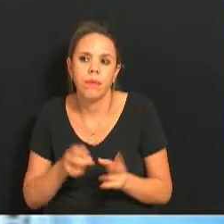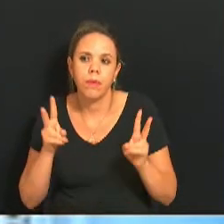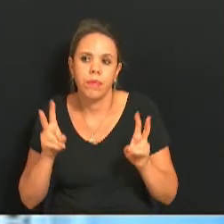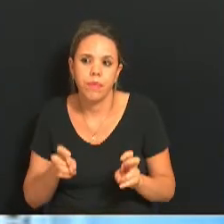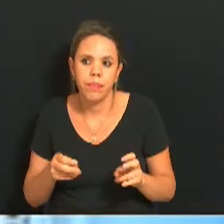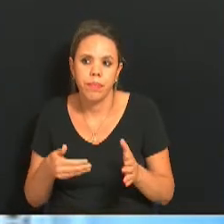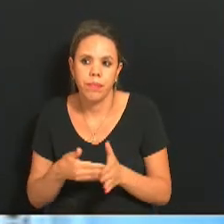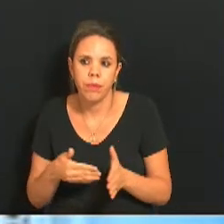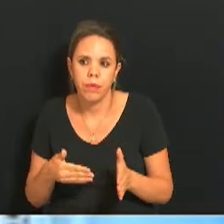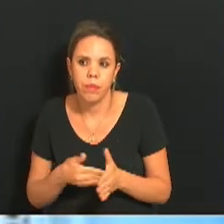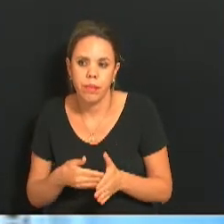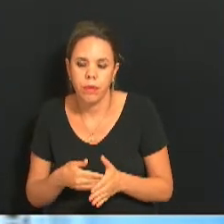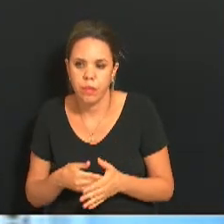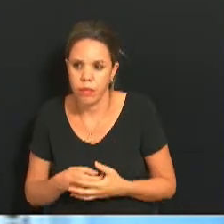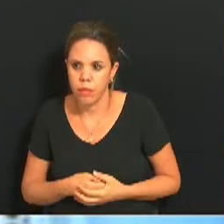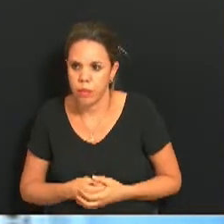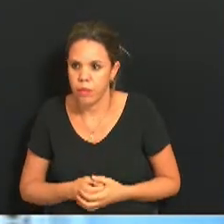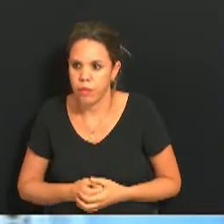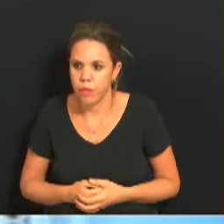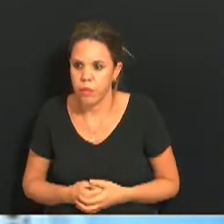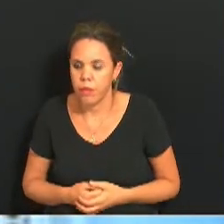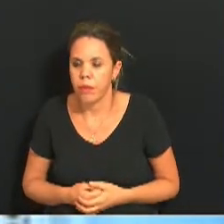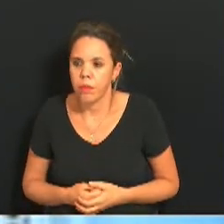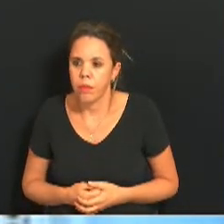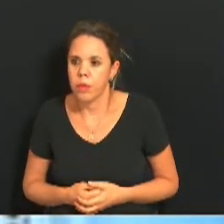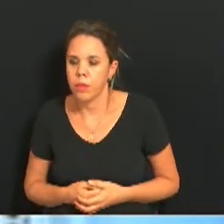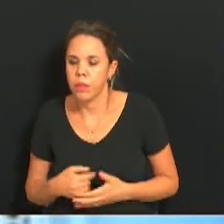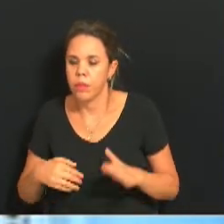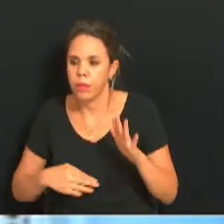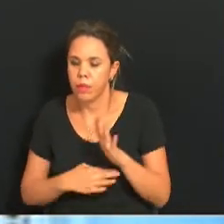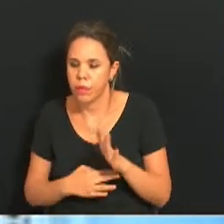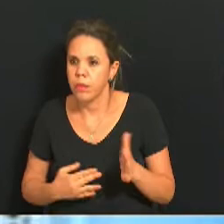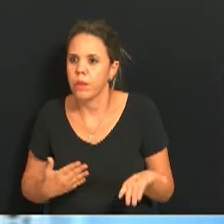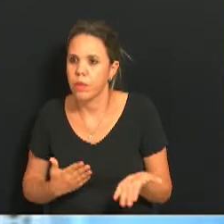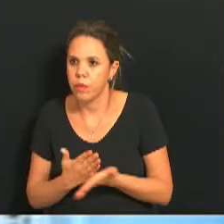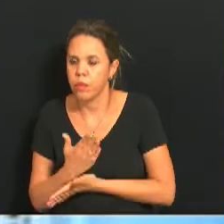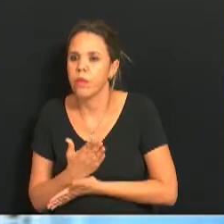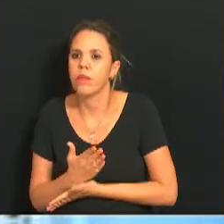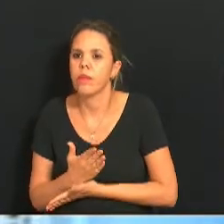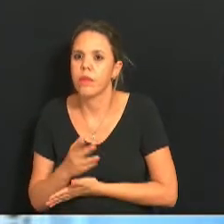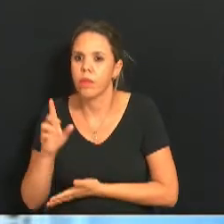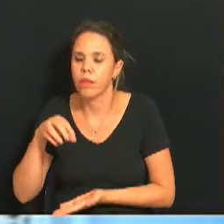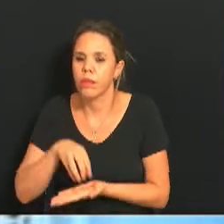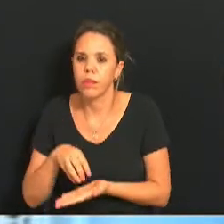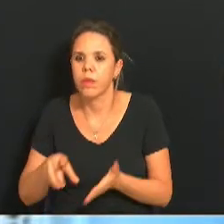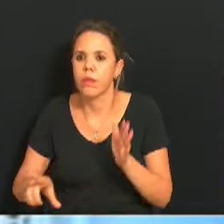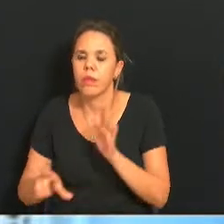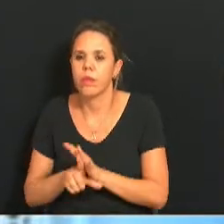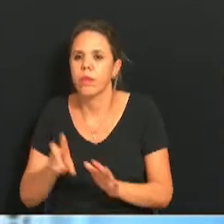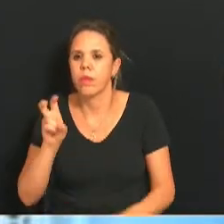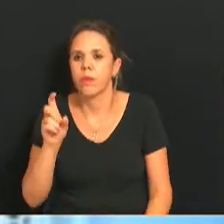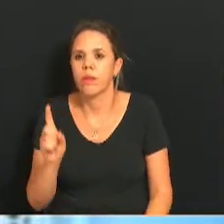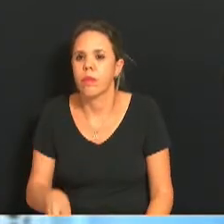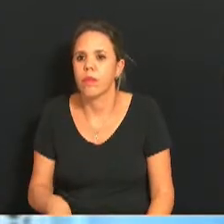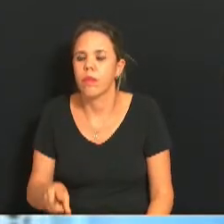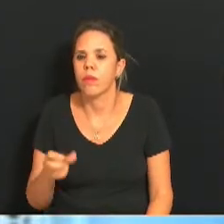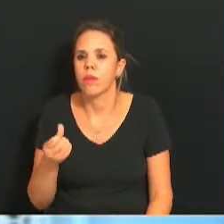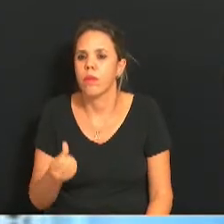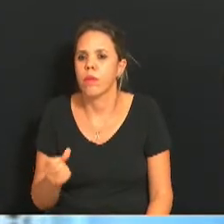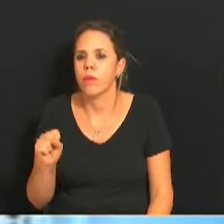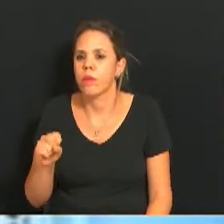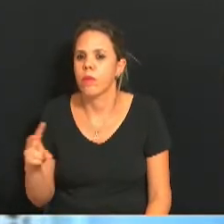estritamente para decidir sua então essa casa autorizou como eu falei 5.885 de